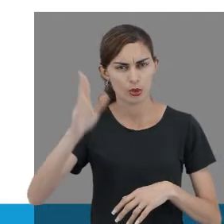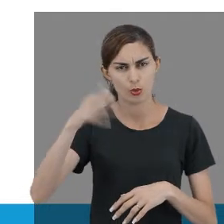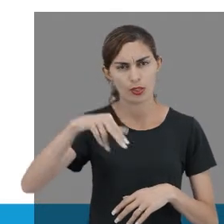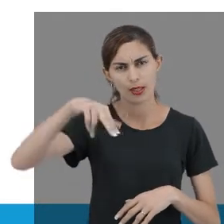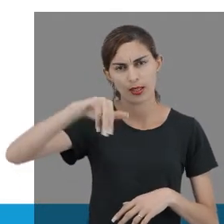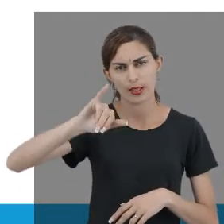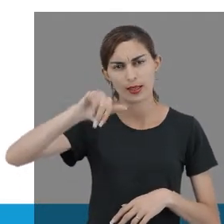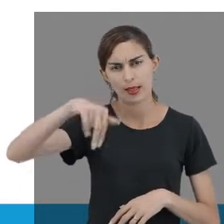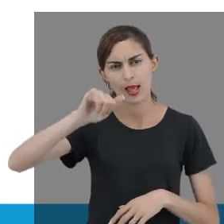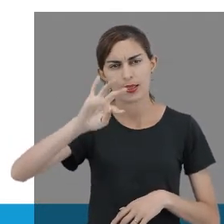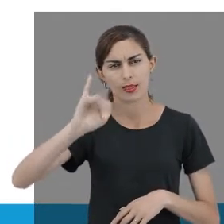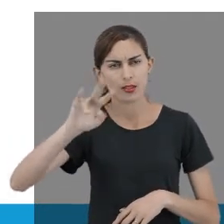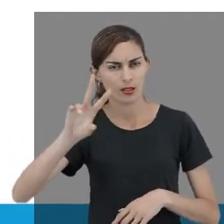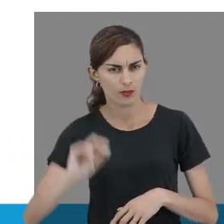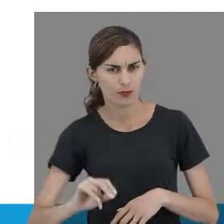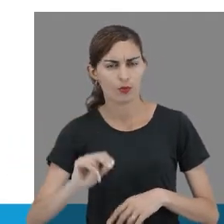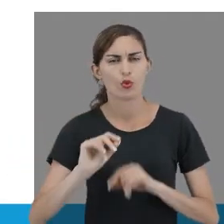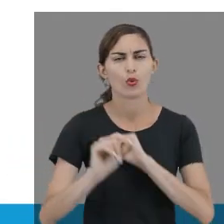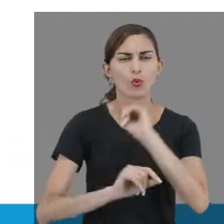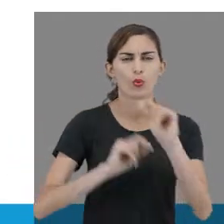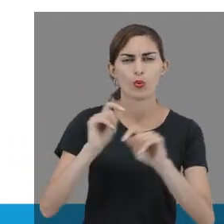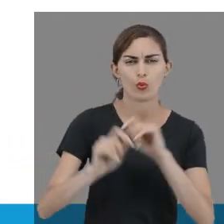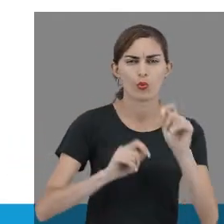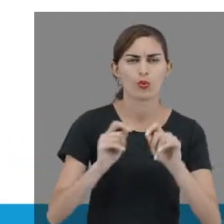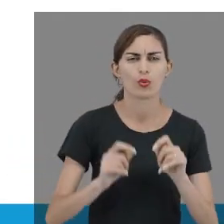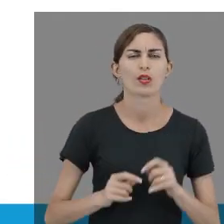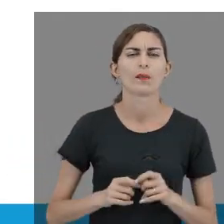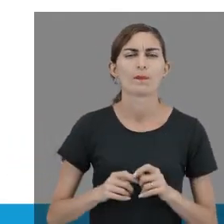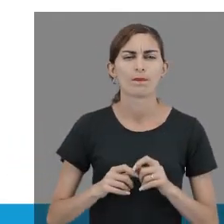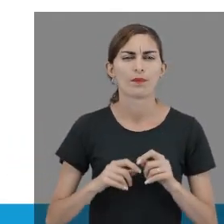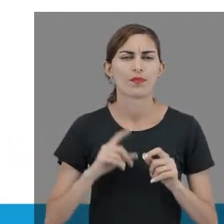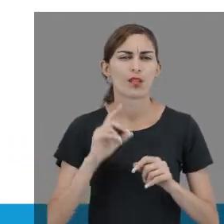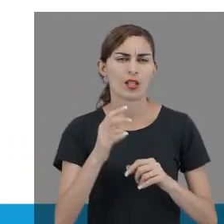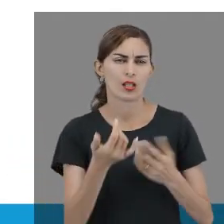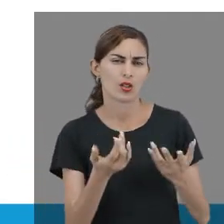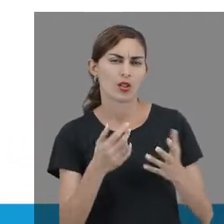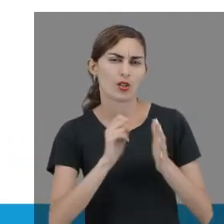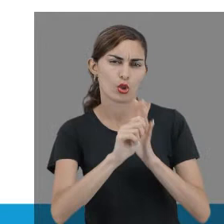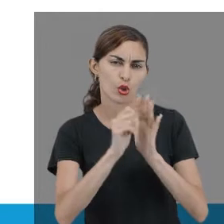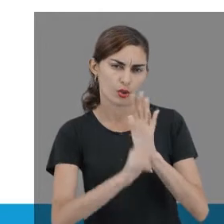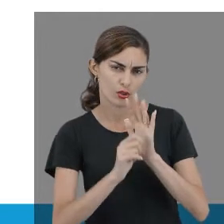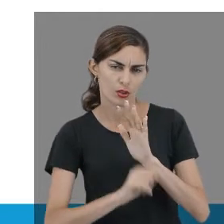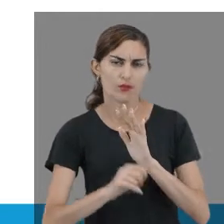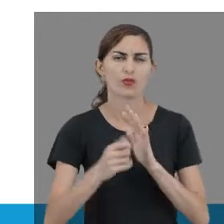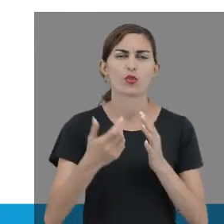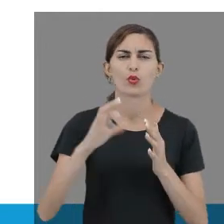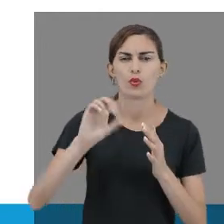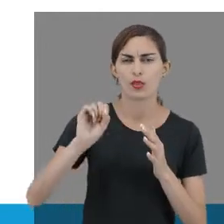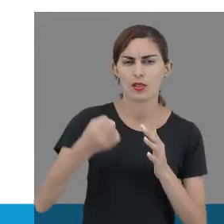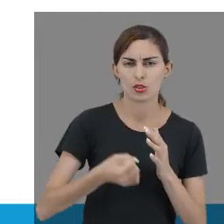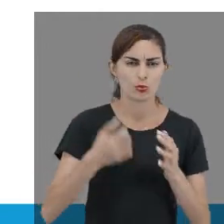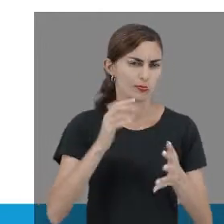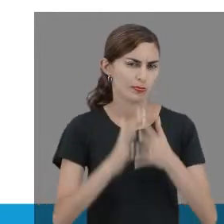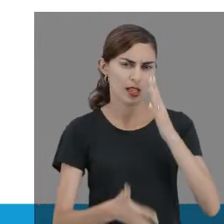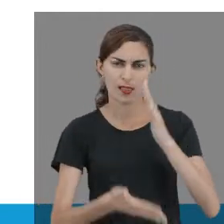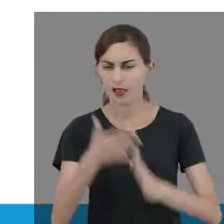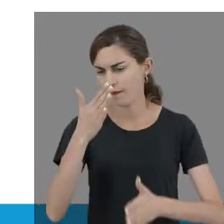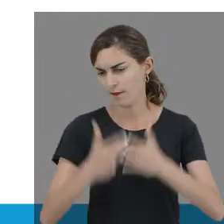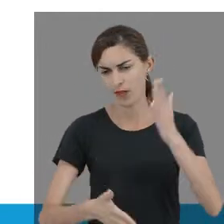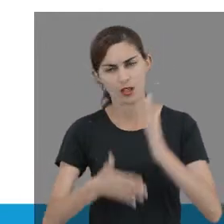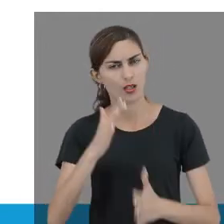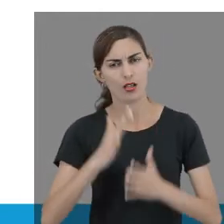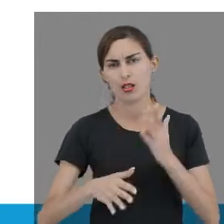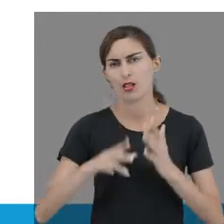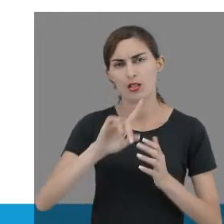excluído ou inativo? O excluído ou inativo é o seguinte, é o caso que foi um erro de digitação. Você notificou um caso